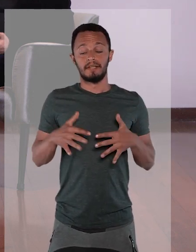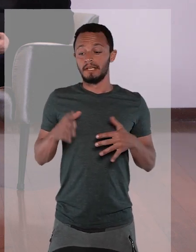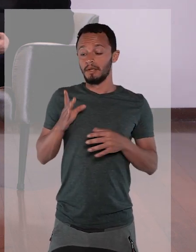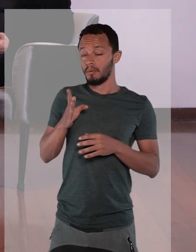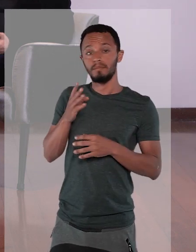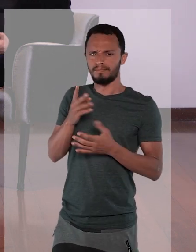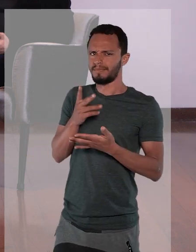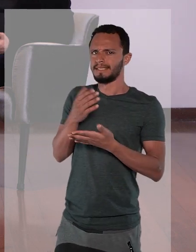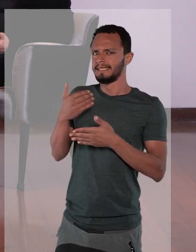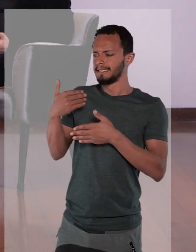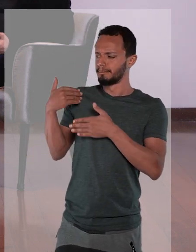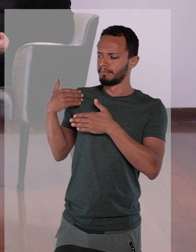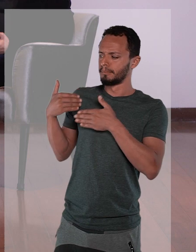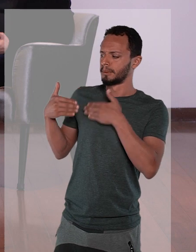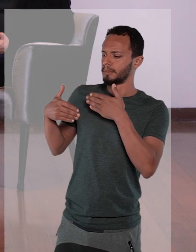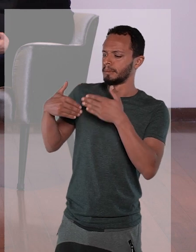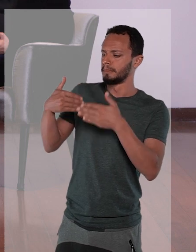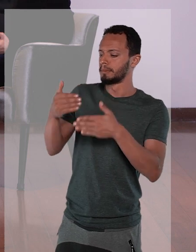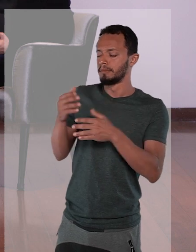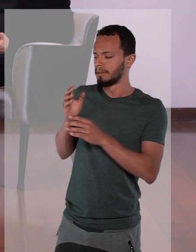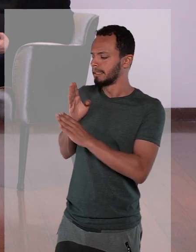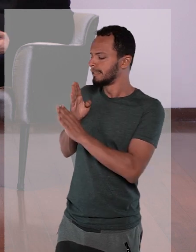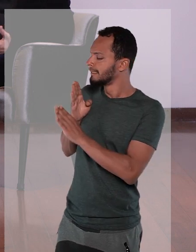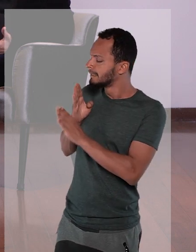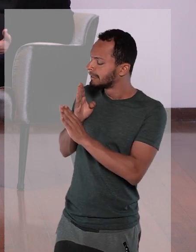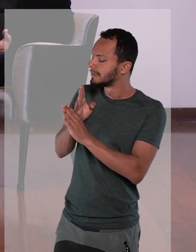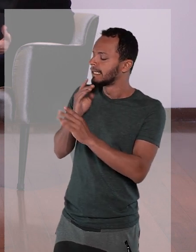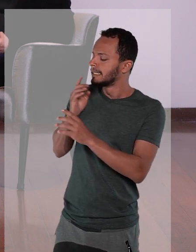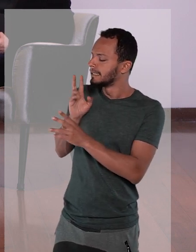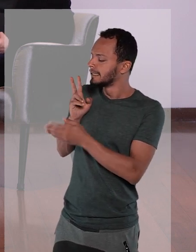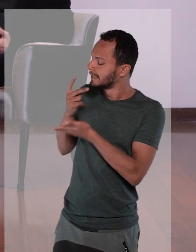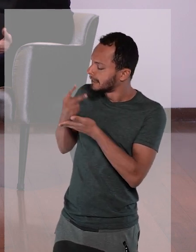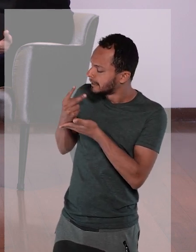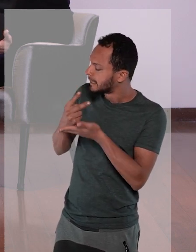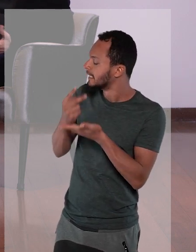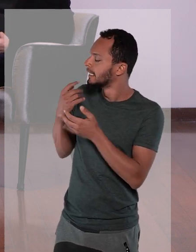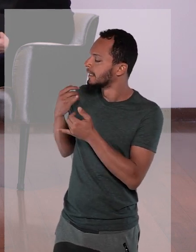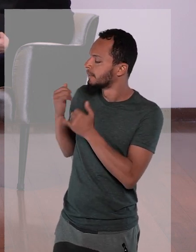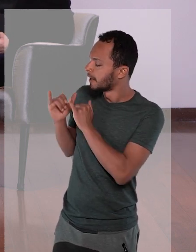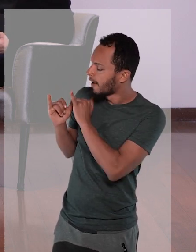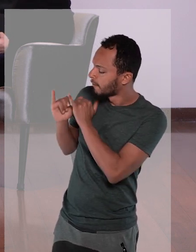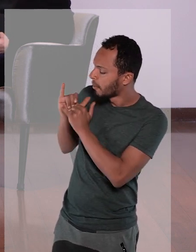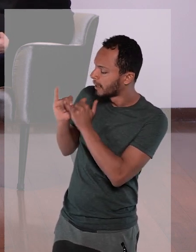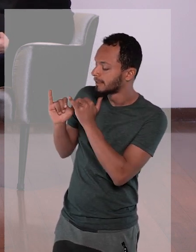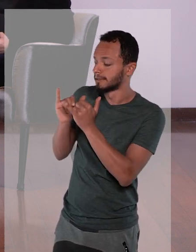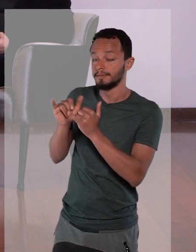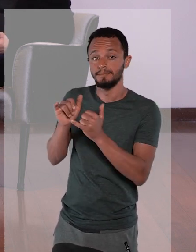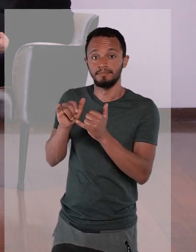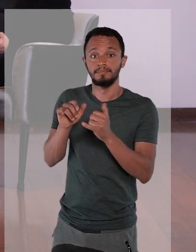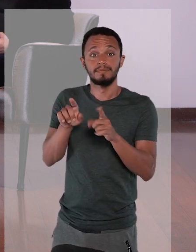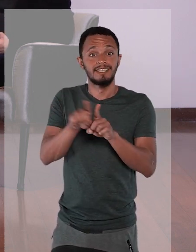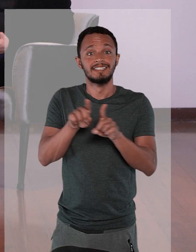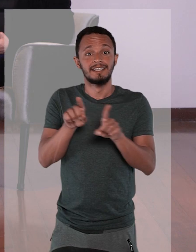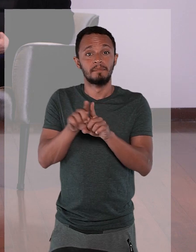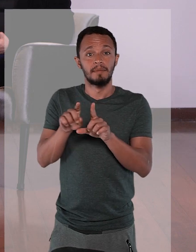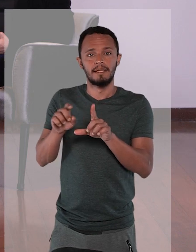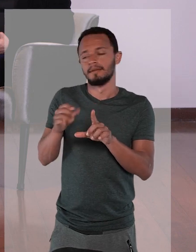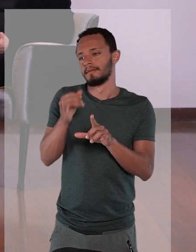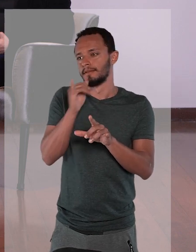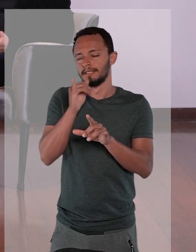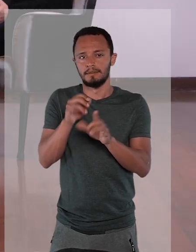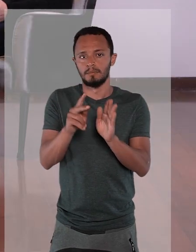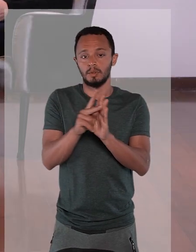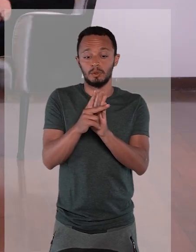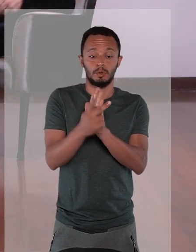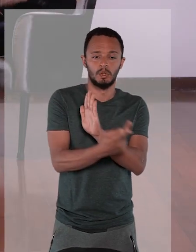boa com a imprensa e, particularmente, com alguns amigos, como o Arthur Almeida, que faleceu, né?